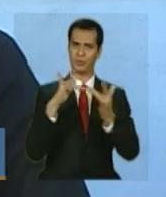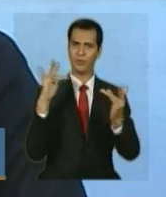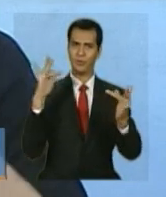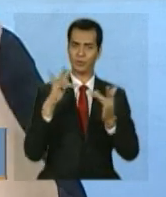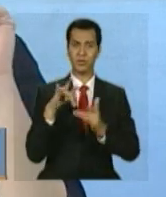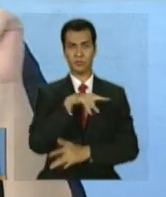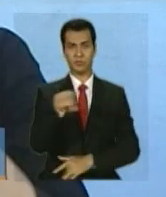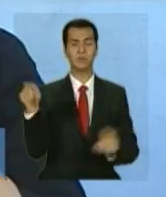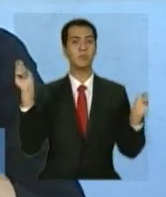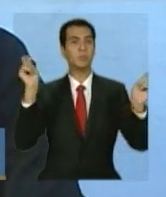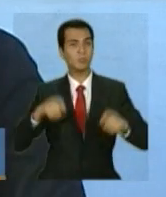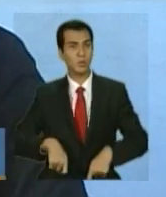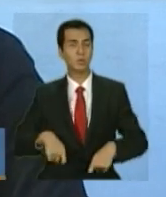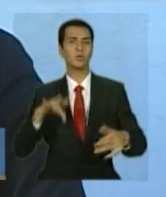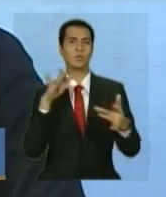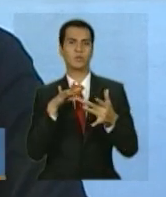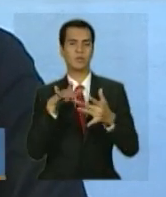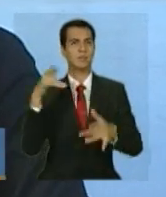a gente.